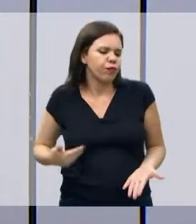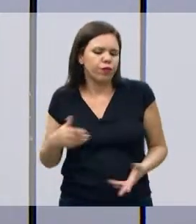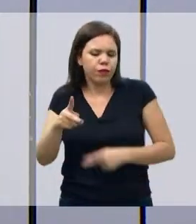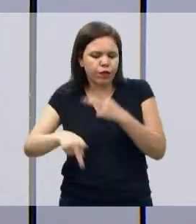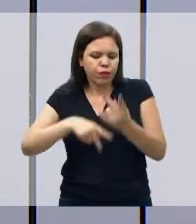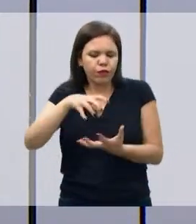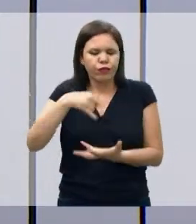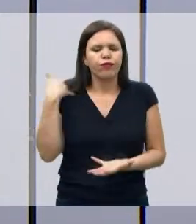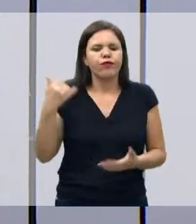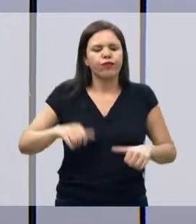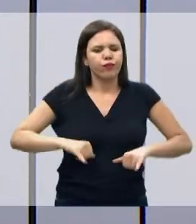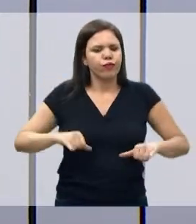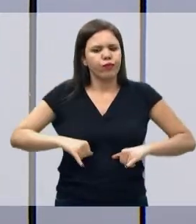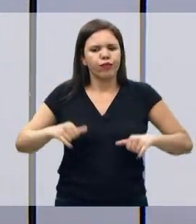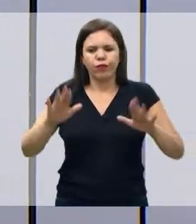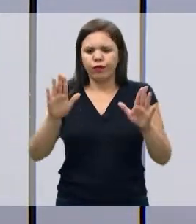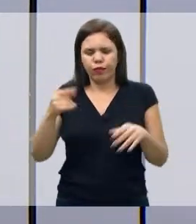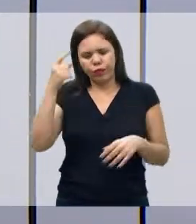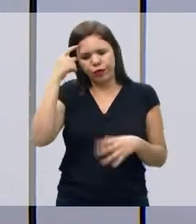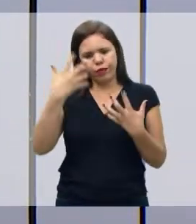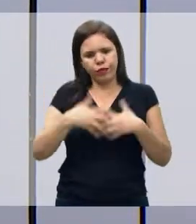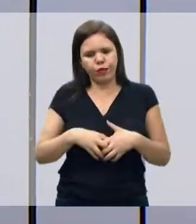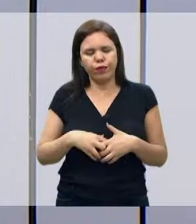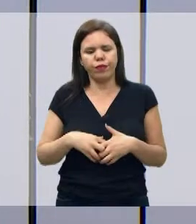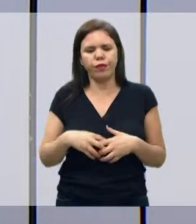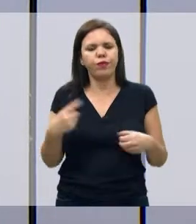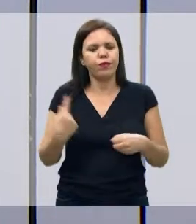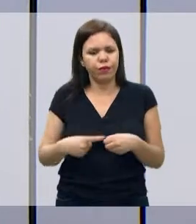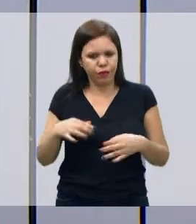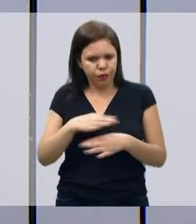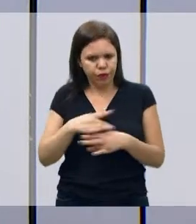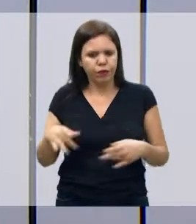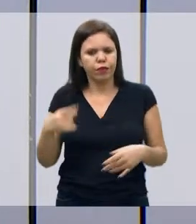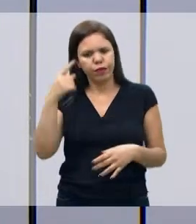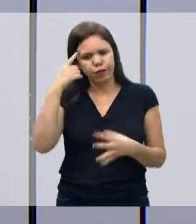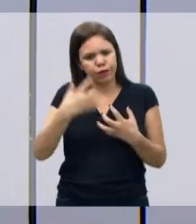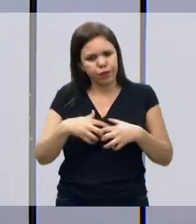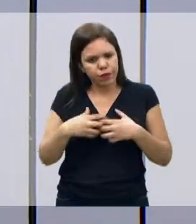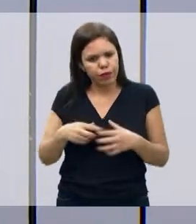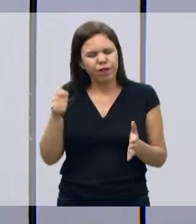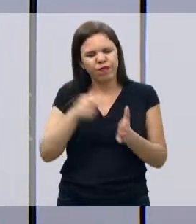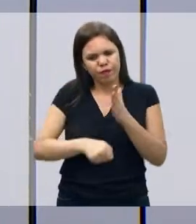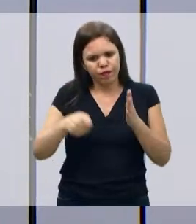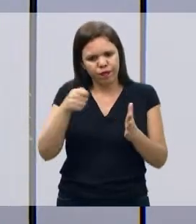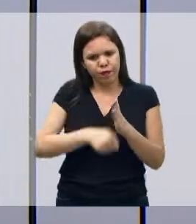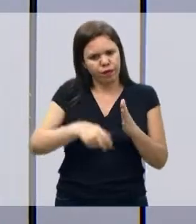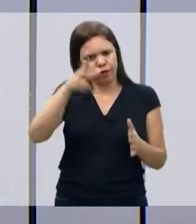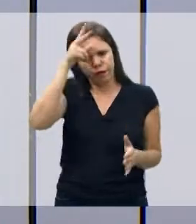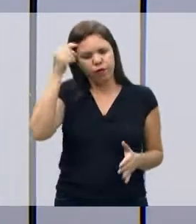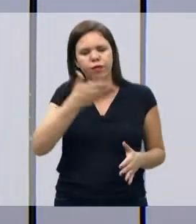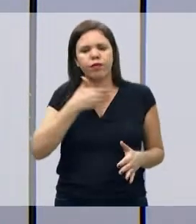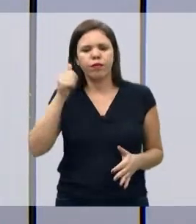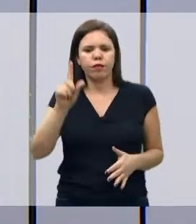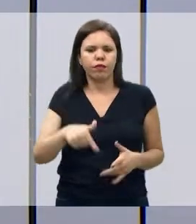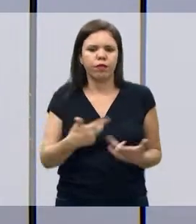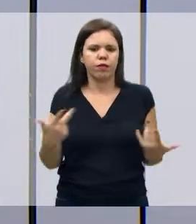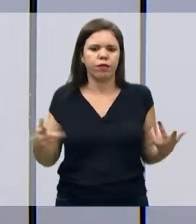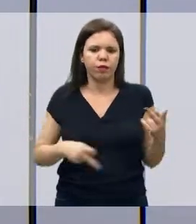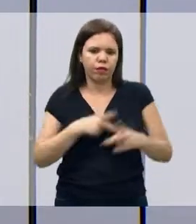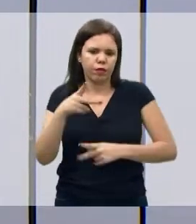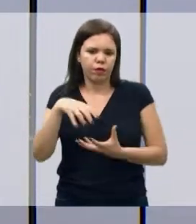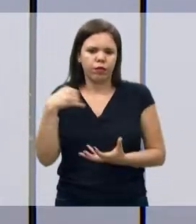vai sofrer mais. E a gente tem que pensar nisso, o município tem que pensar nisso, criar políticas públicas para melhorar isso para o